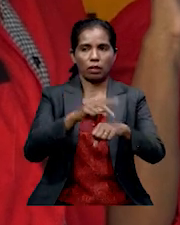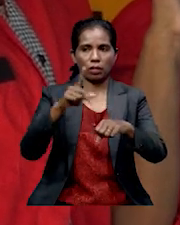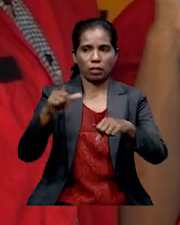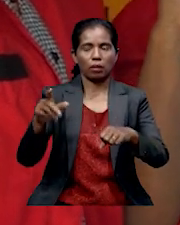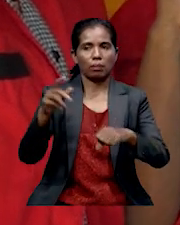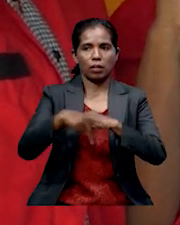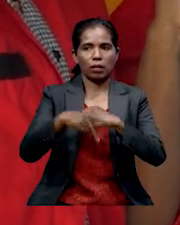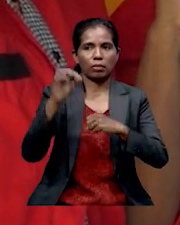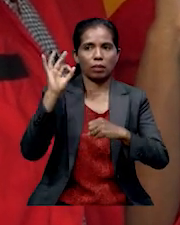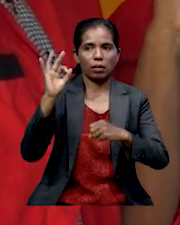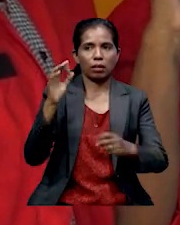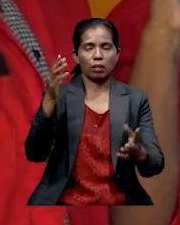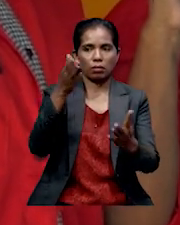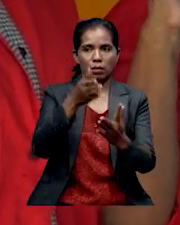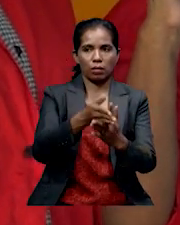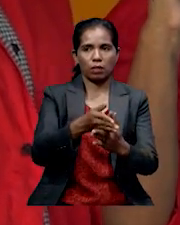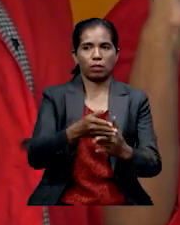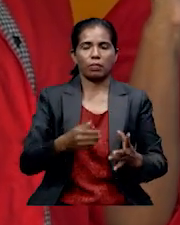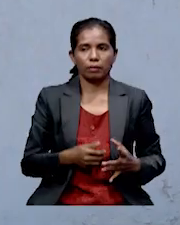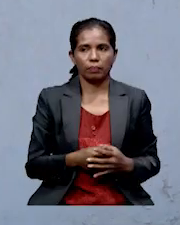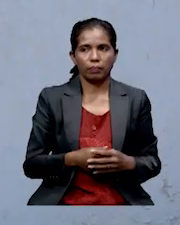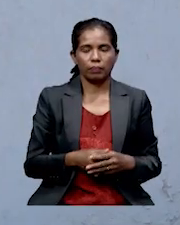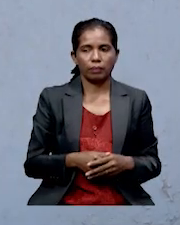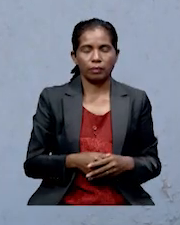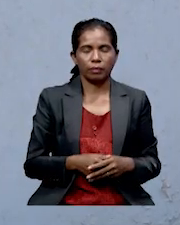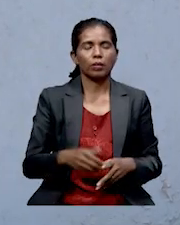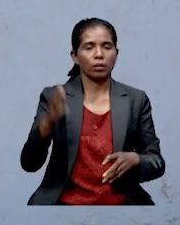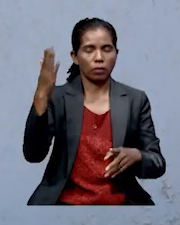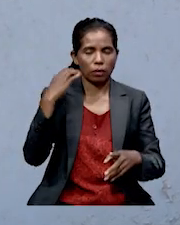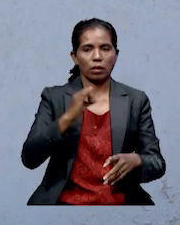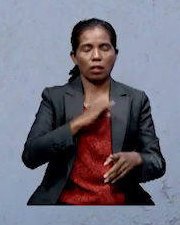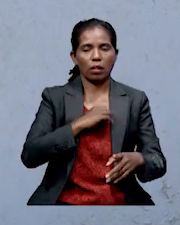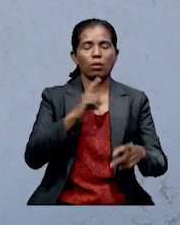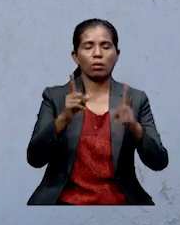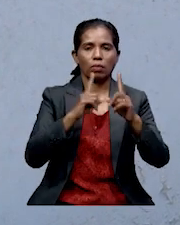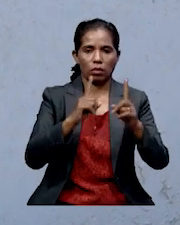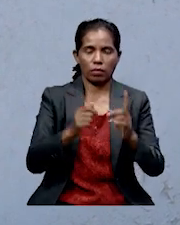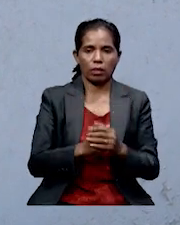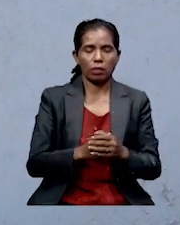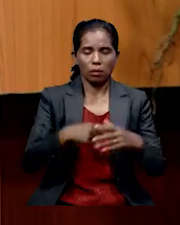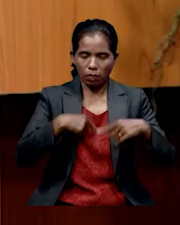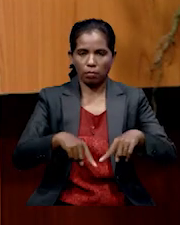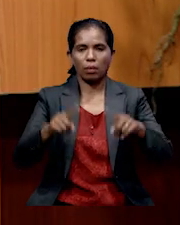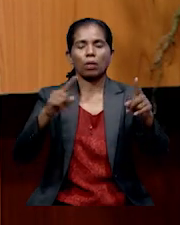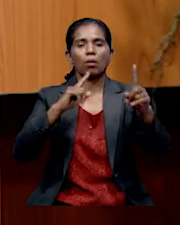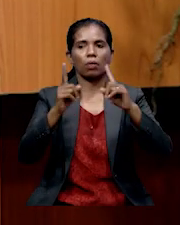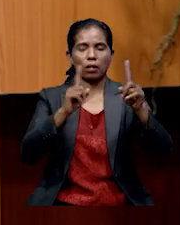Fretilinha, tamatuir hierarquia resistência. O Luqueda sabe quando atuba qual é